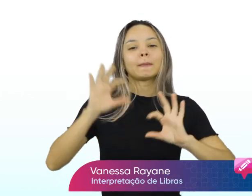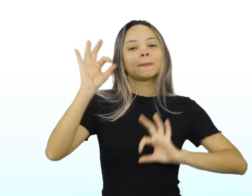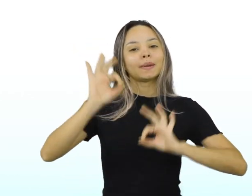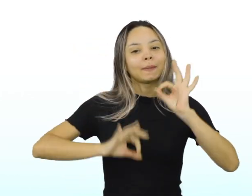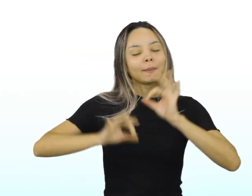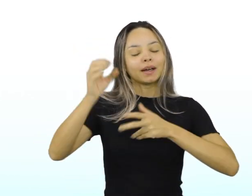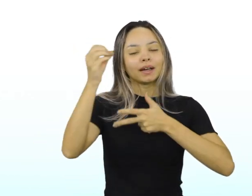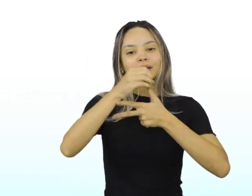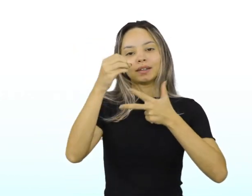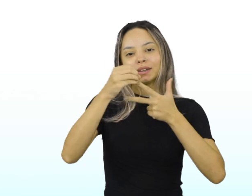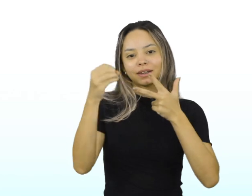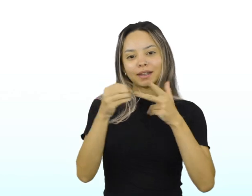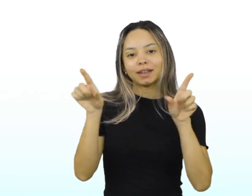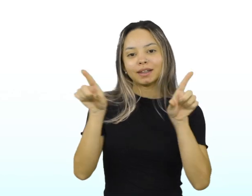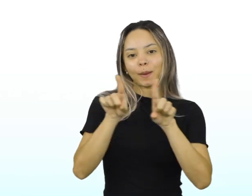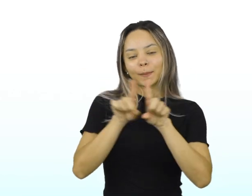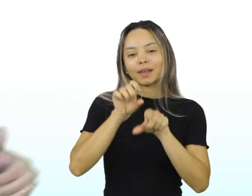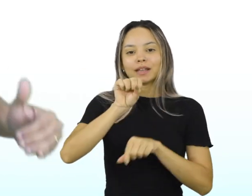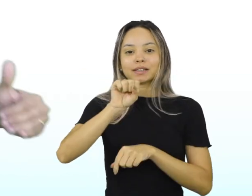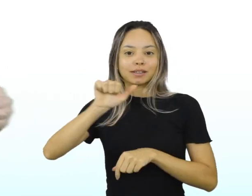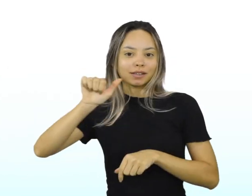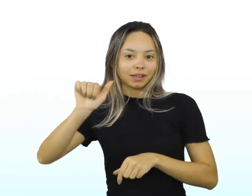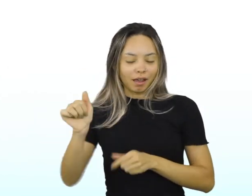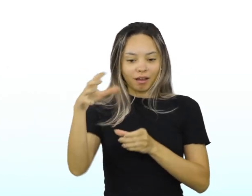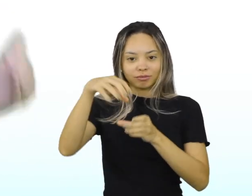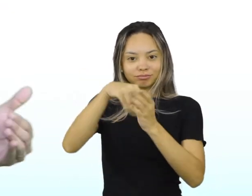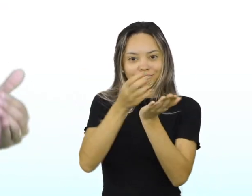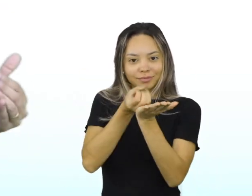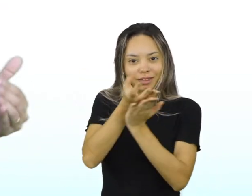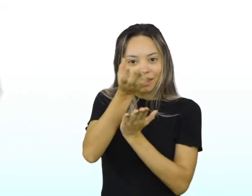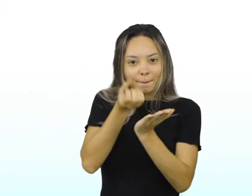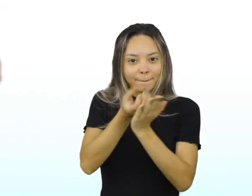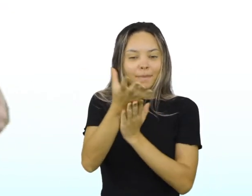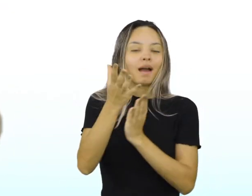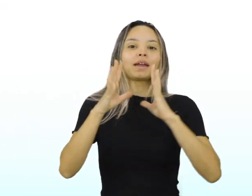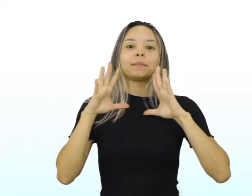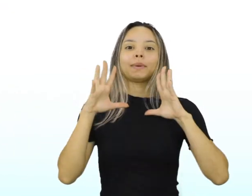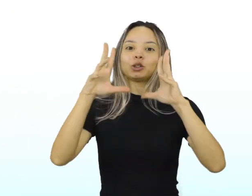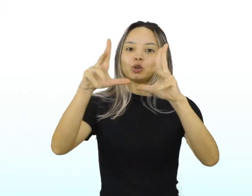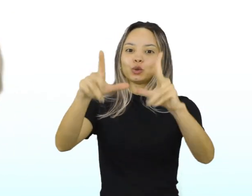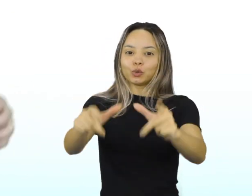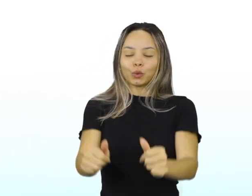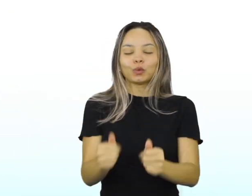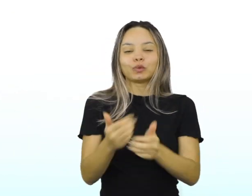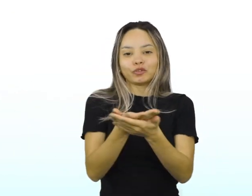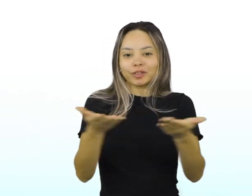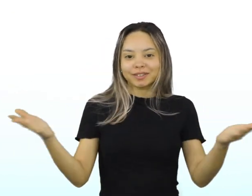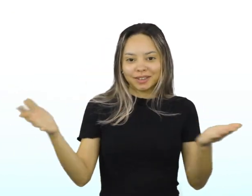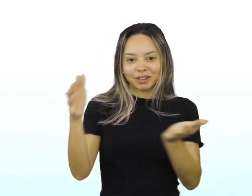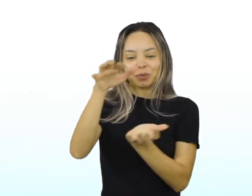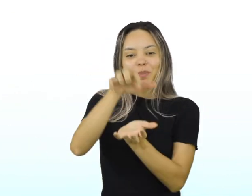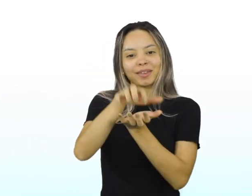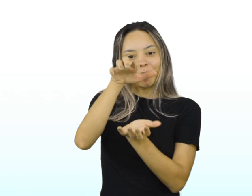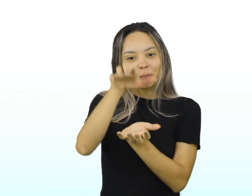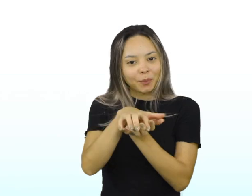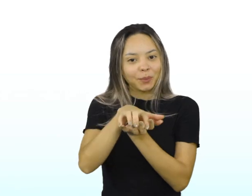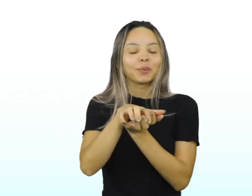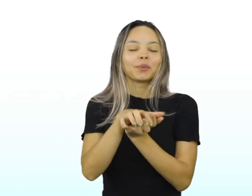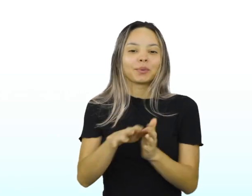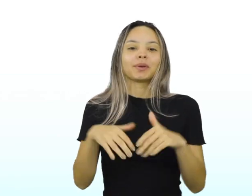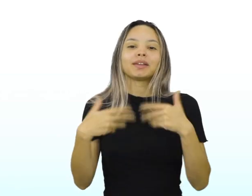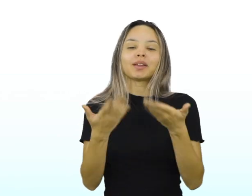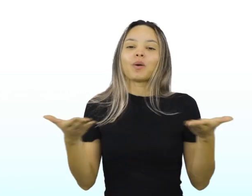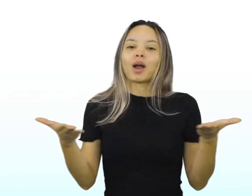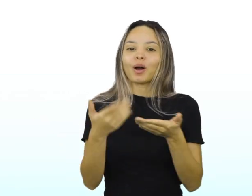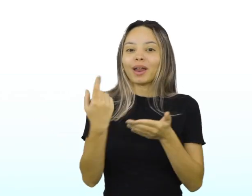SSA, direto dos estúdios da ETEPAC para todo o estado de Pernambuco, na verdade para todo o Brasil, para o mundo inteiro.